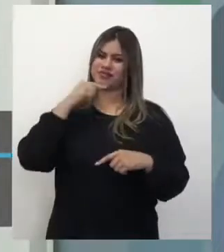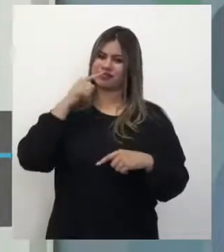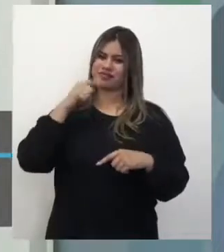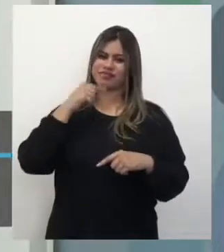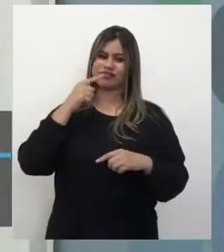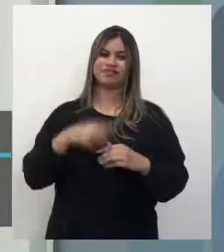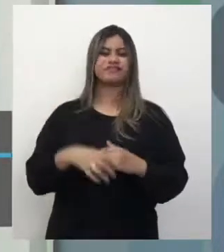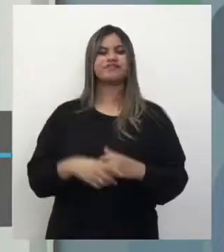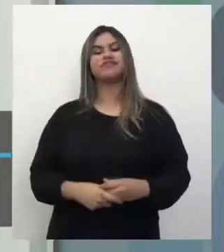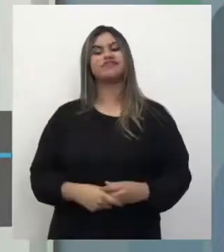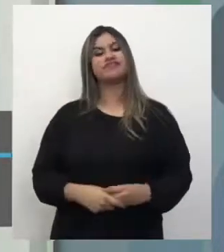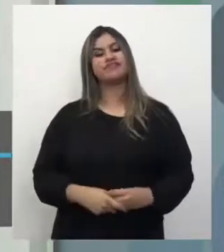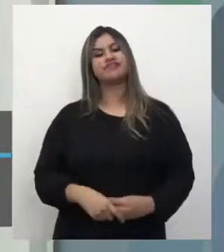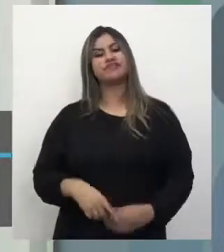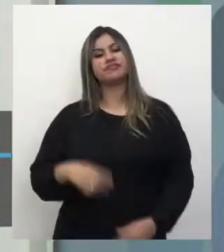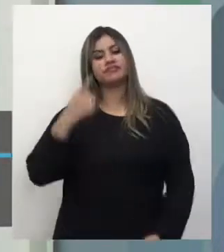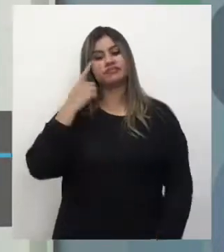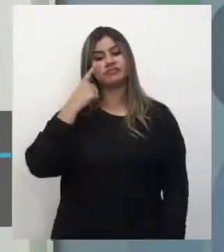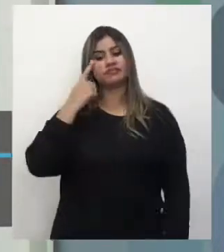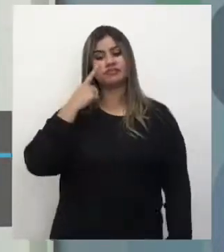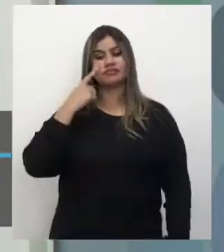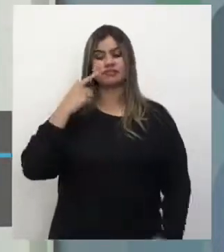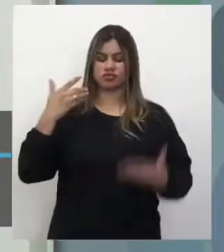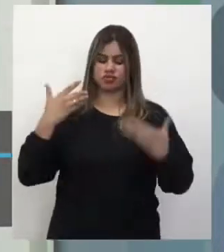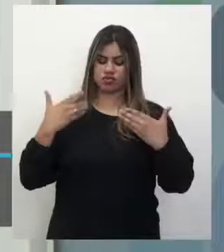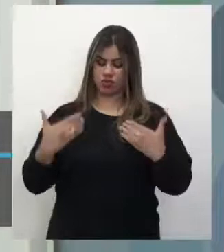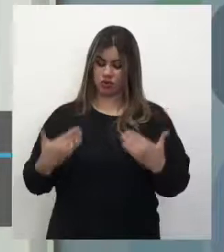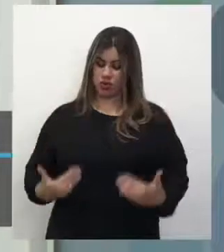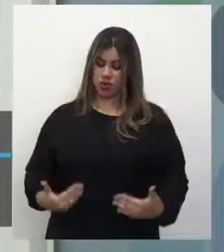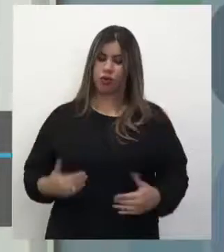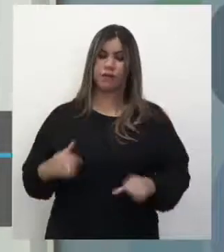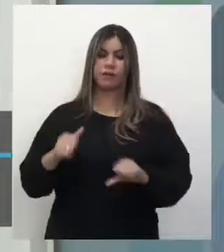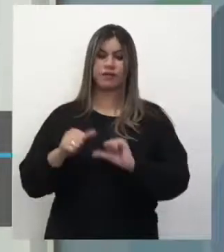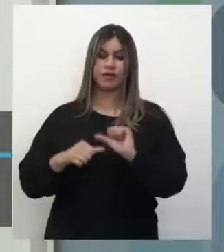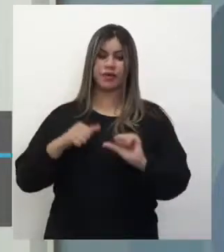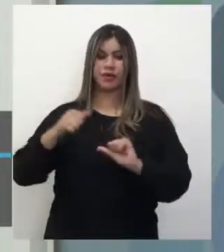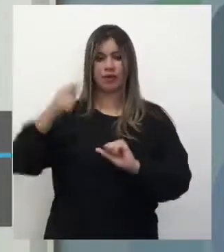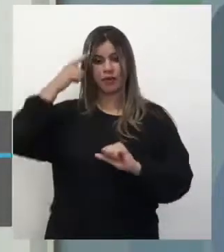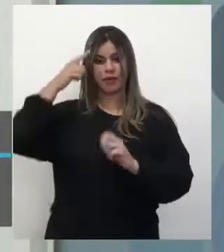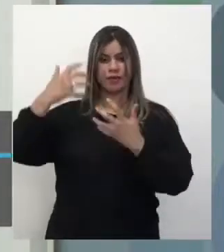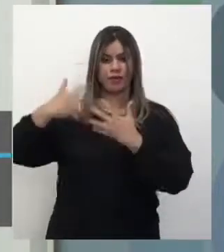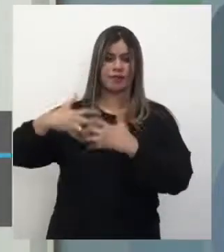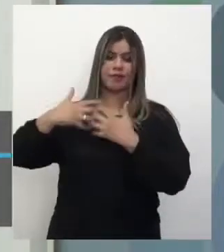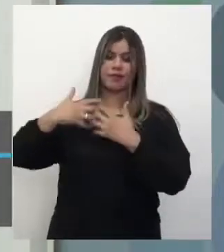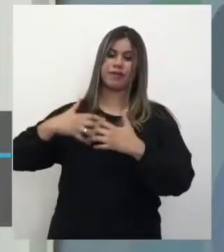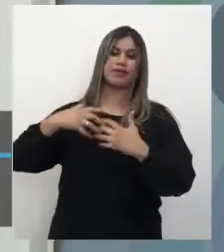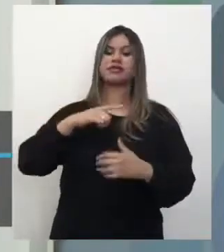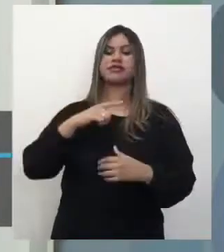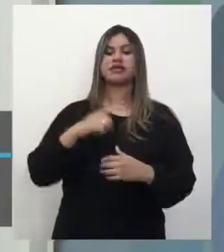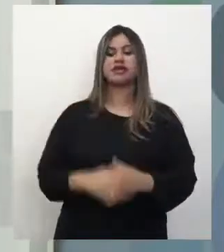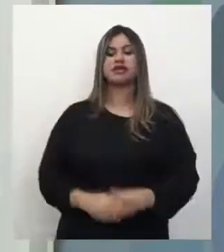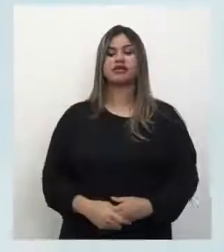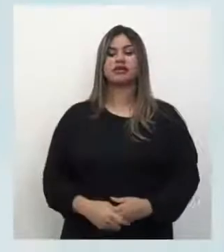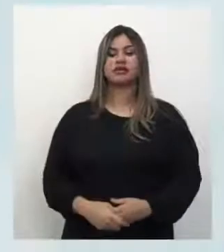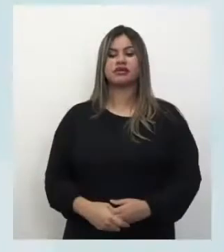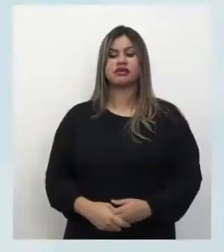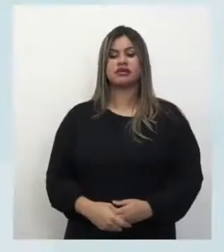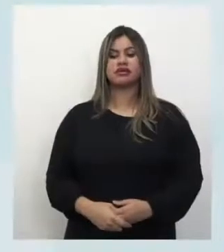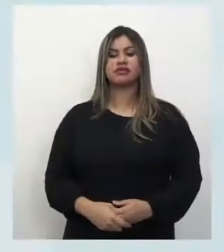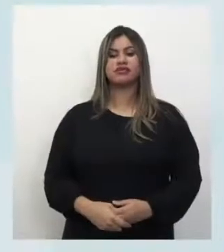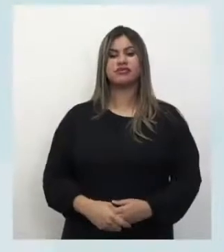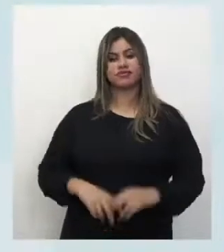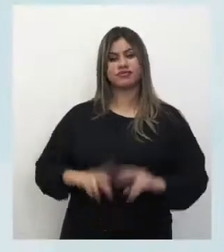né? Então vejam como que a disciplina do corpo vai alterando a forma como a gente pensa. Por sua vez, continuando aqui na nossa